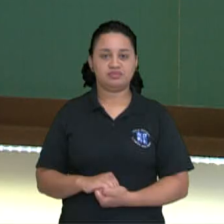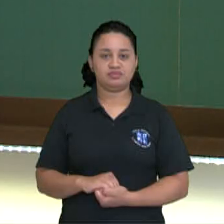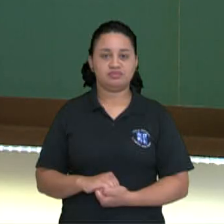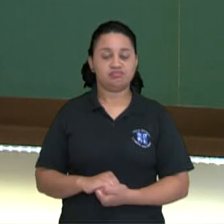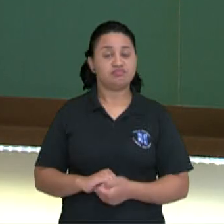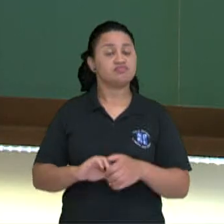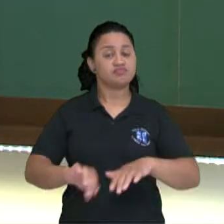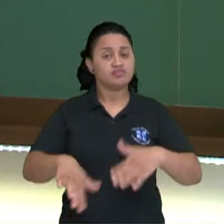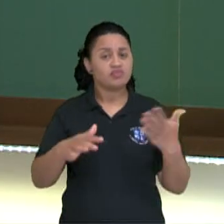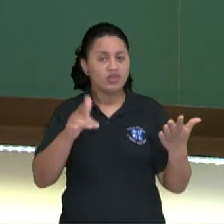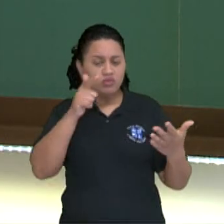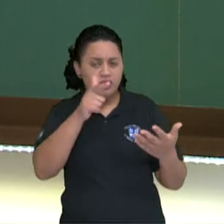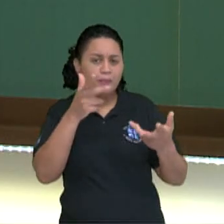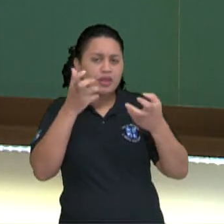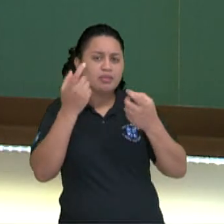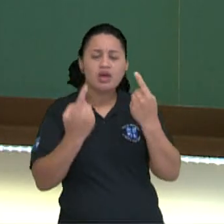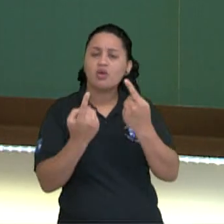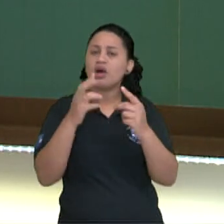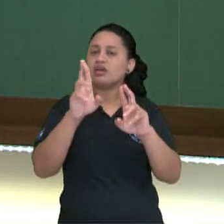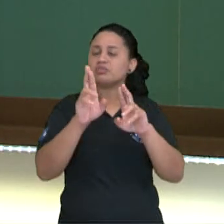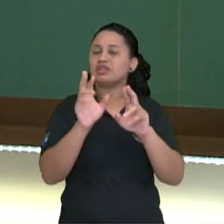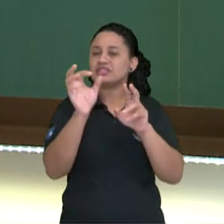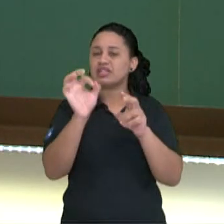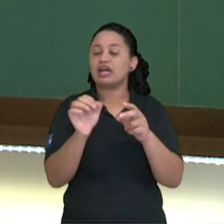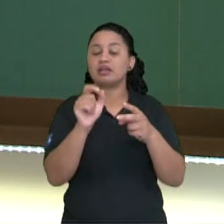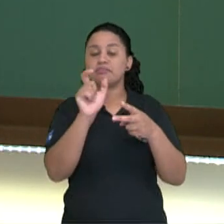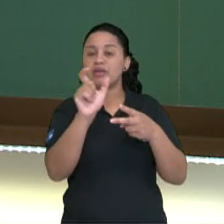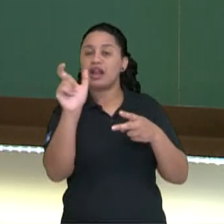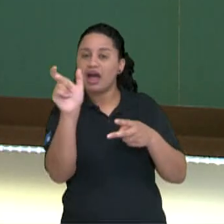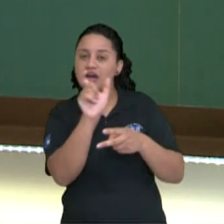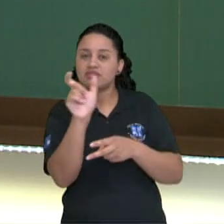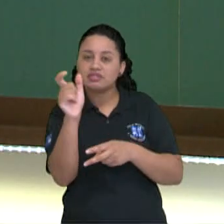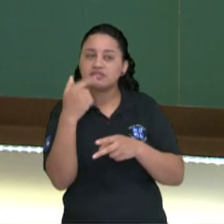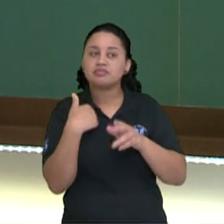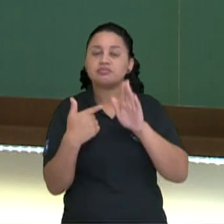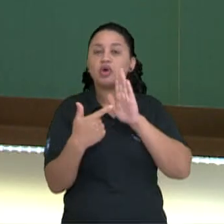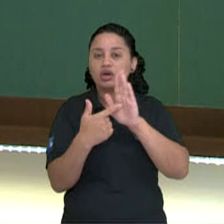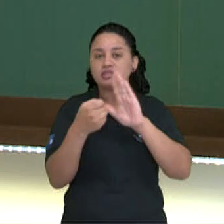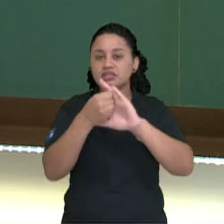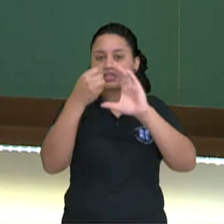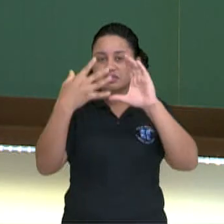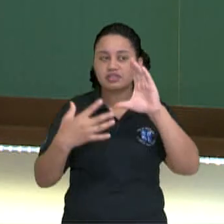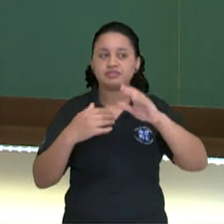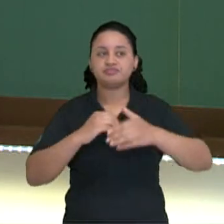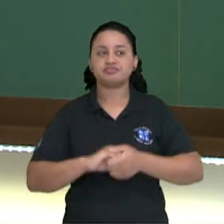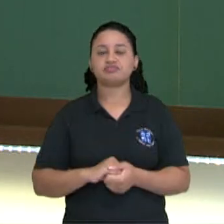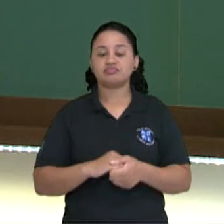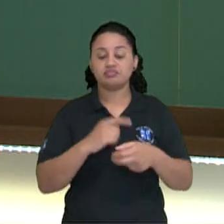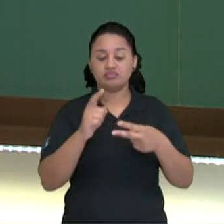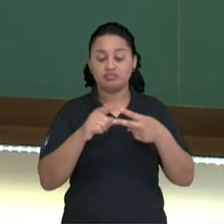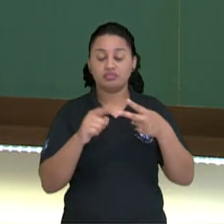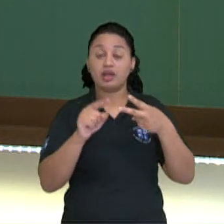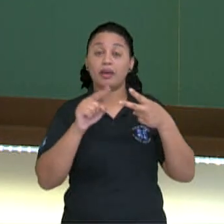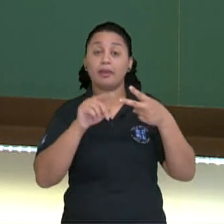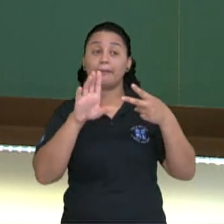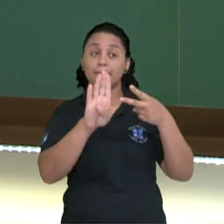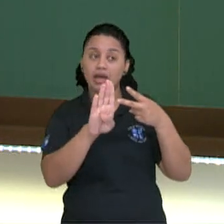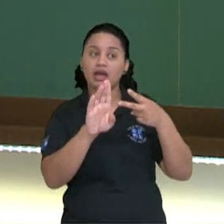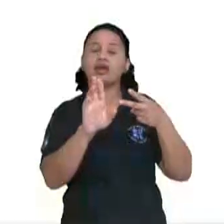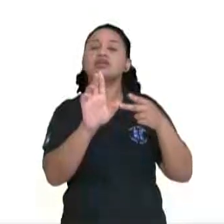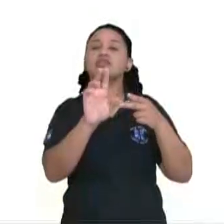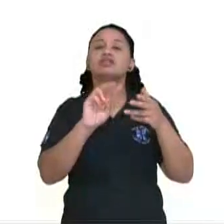E aí, identificou então quais eram as palavras aqui? Vamos ver? É isso mesmo, roíam